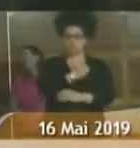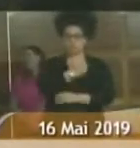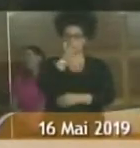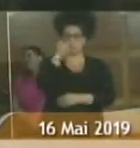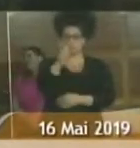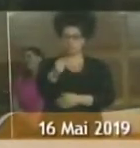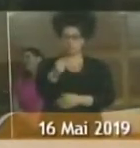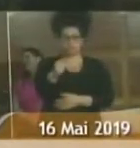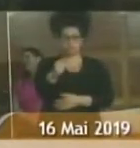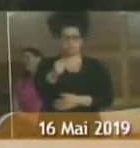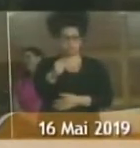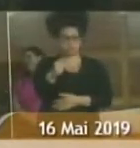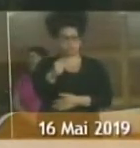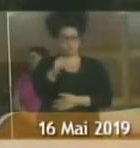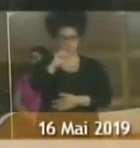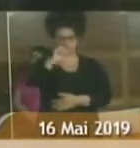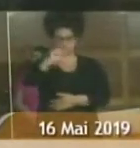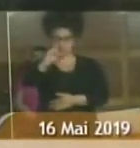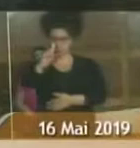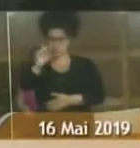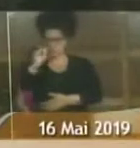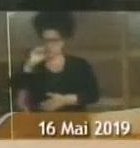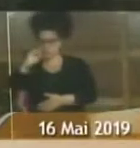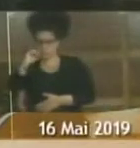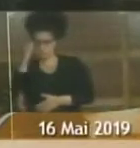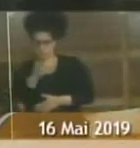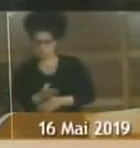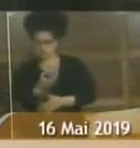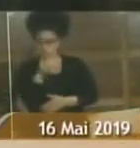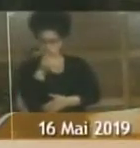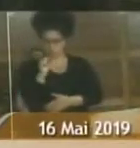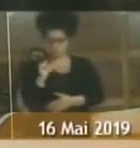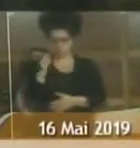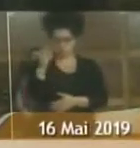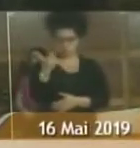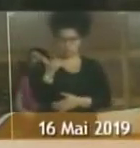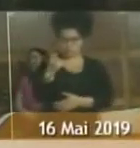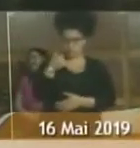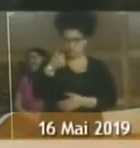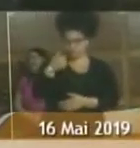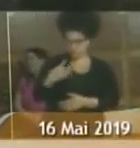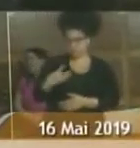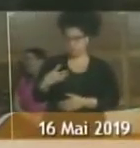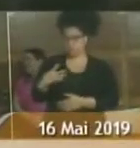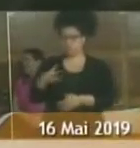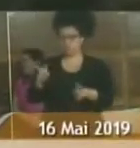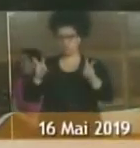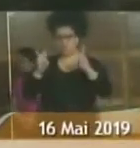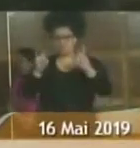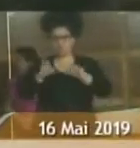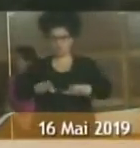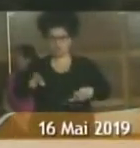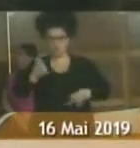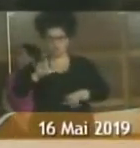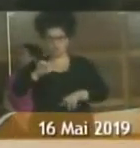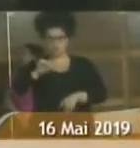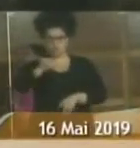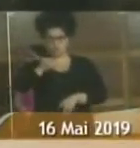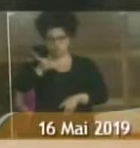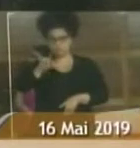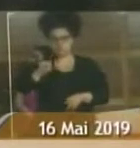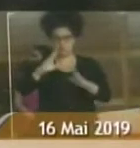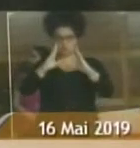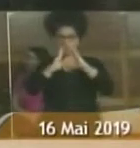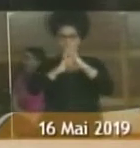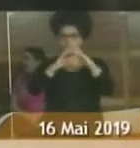7180-68 de 2014, referente à ação de uso capião, cujo objeto